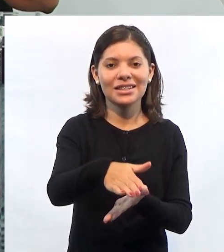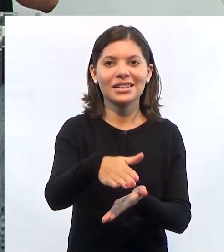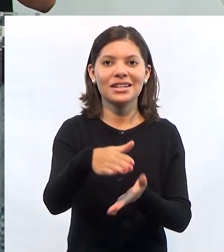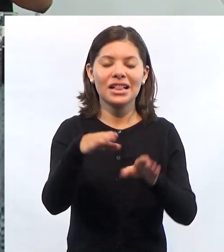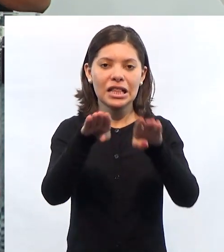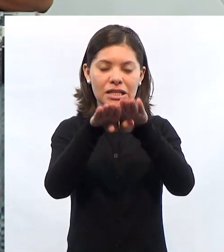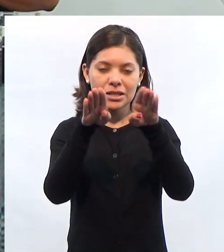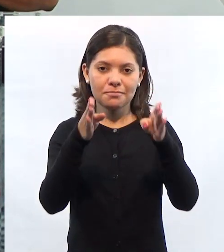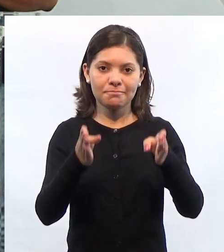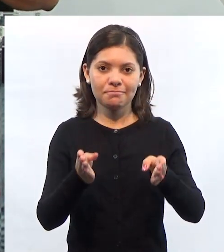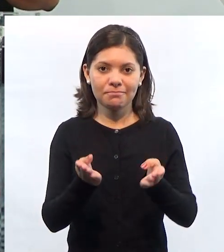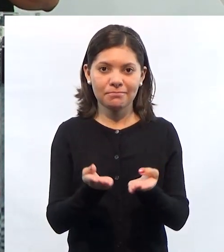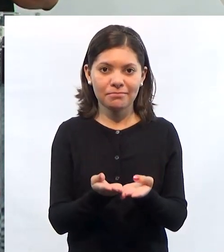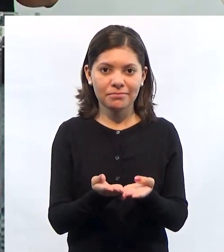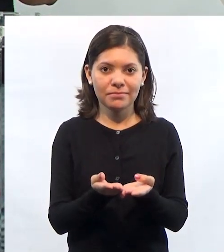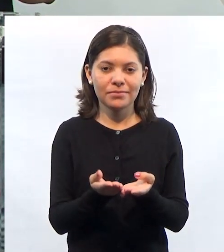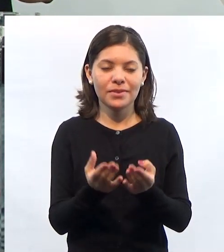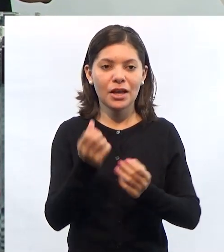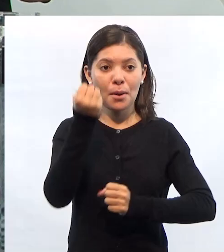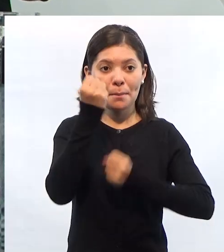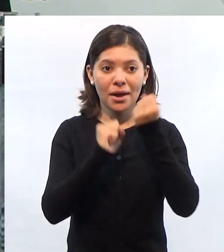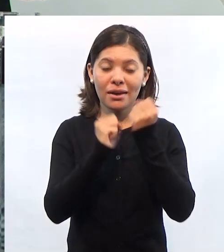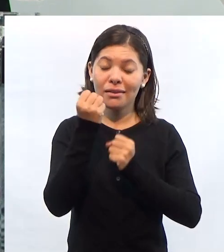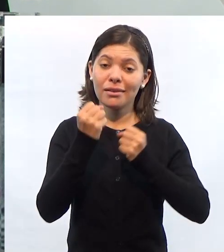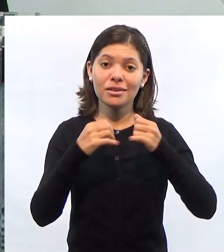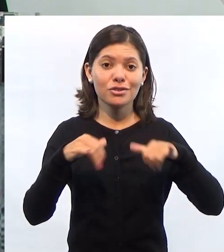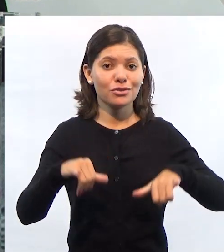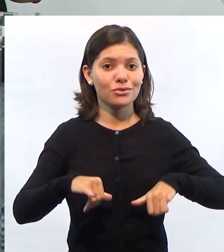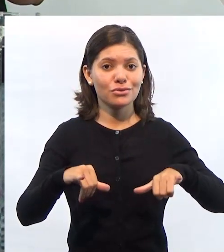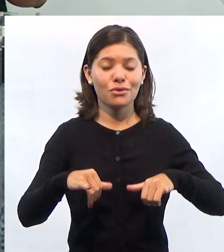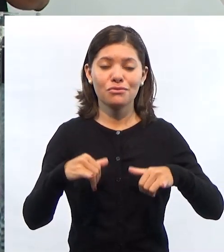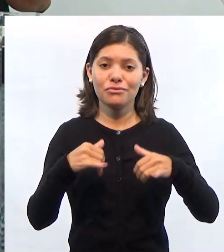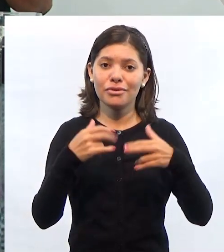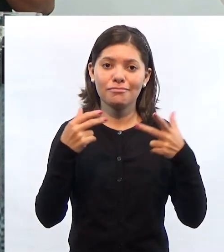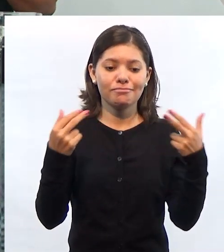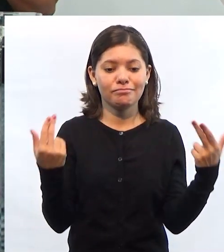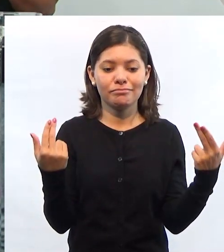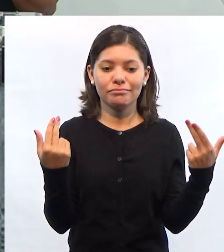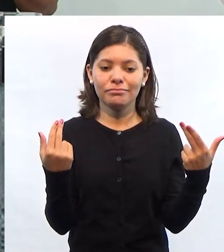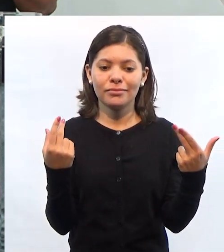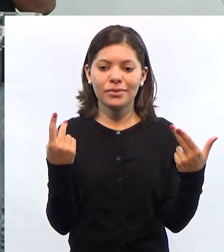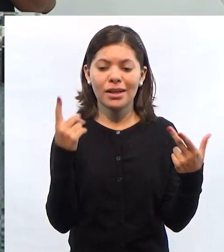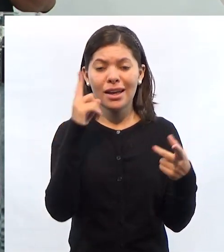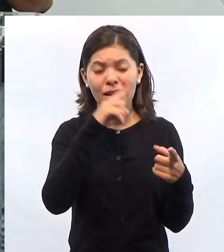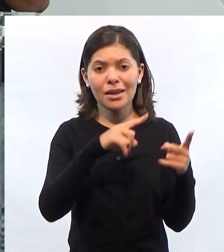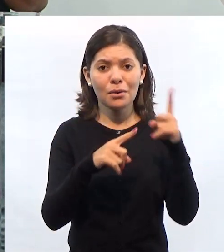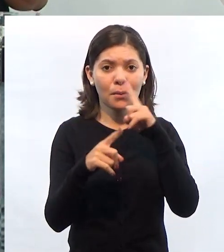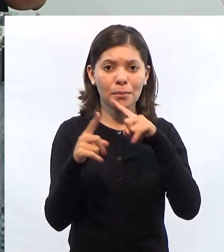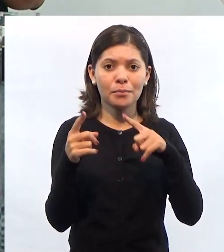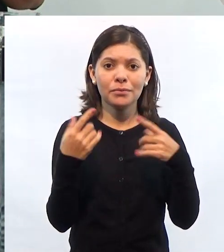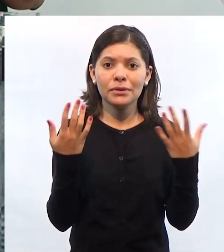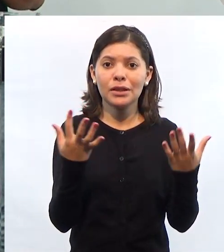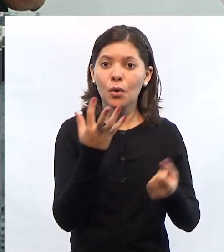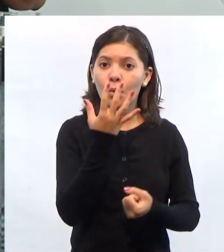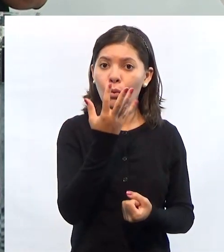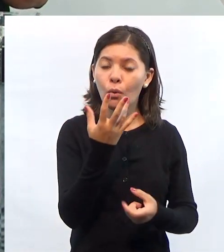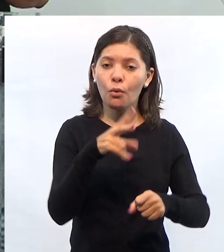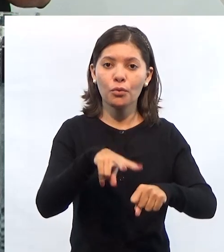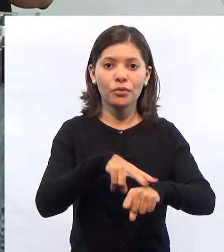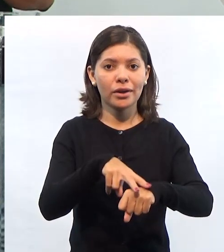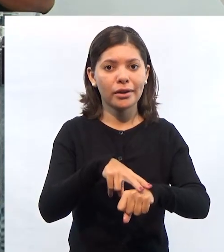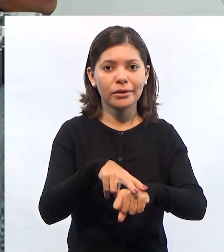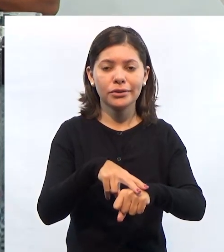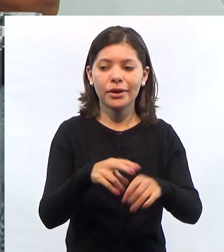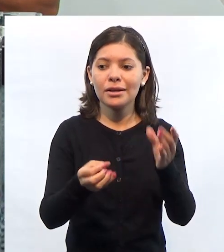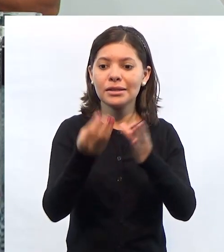dessa embalagem a máquina pode sofrer algumas regulação então uma cor ali que deveria ser verde um tonte